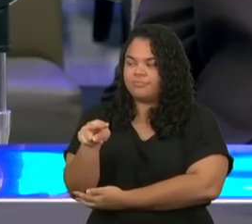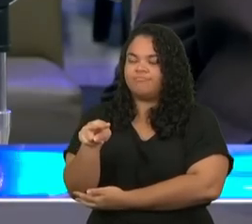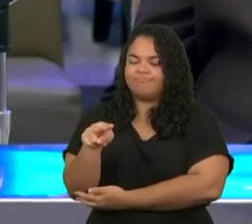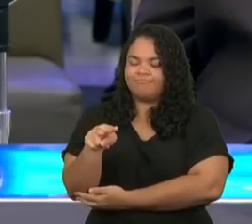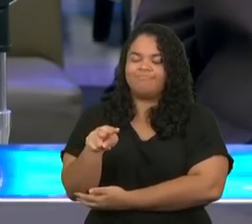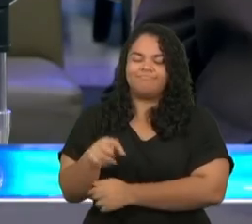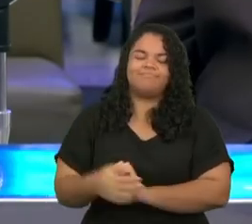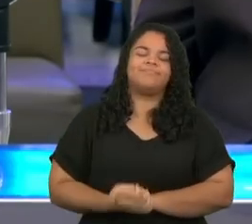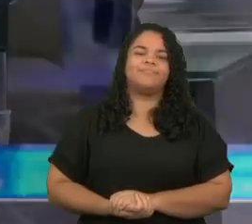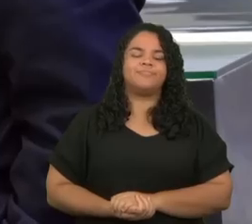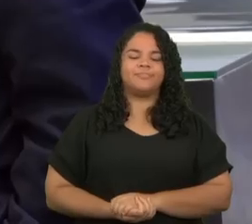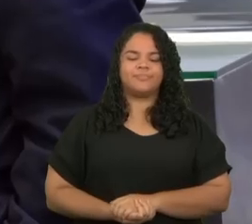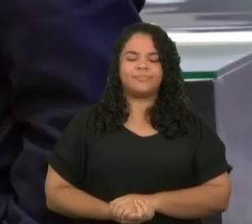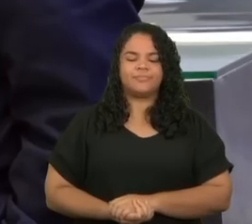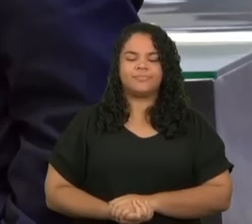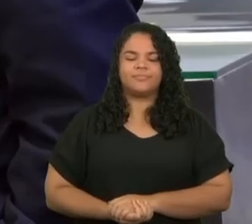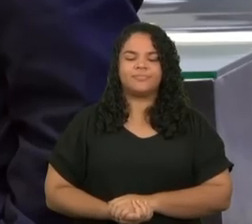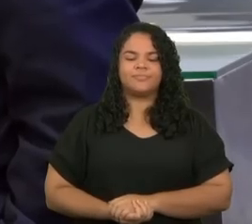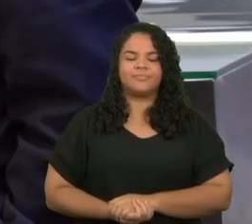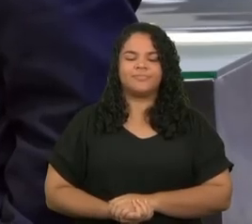fique de olho